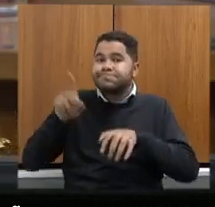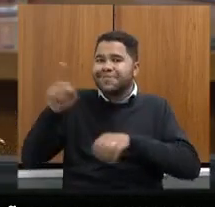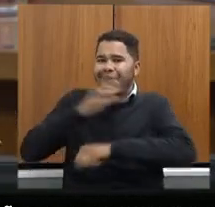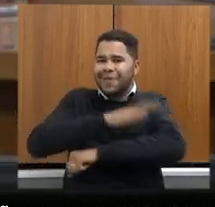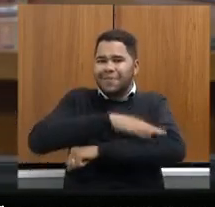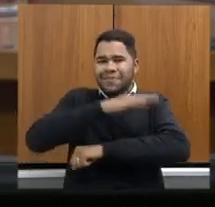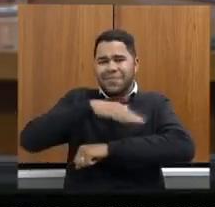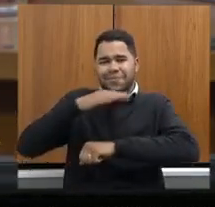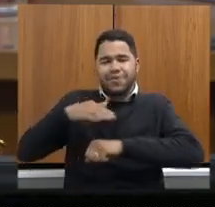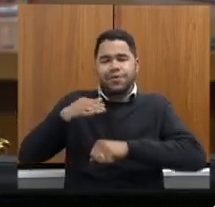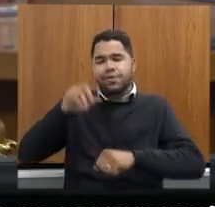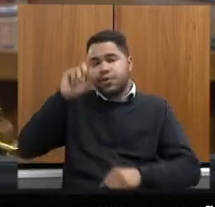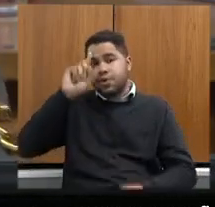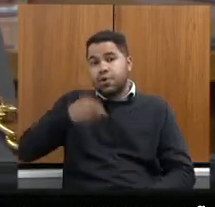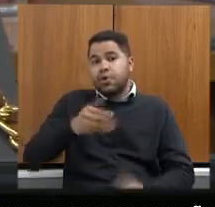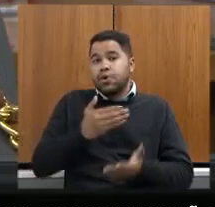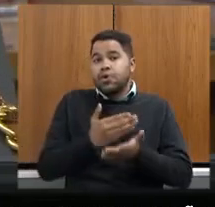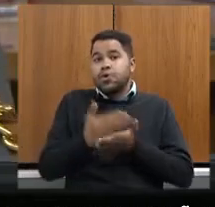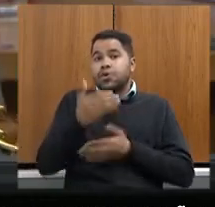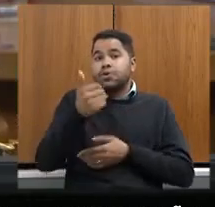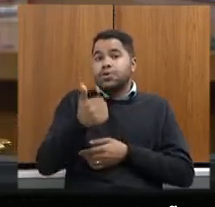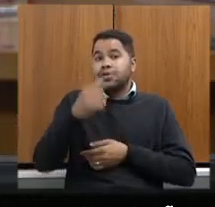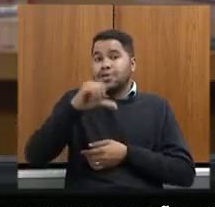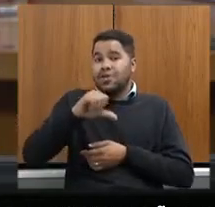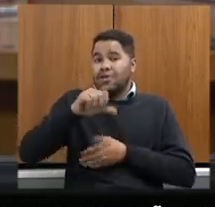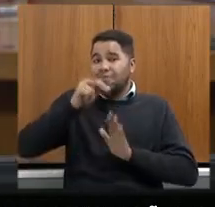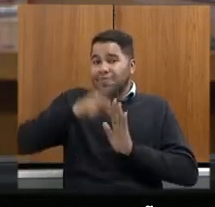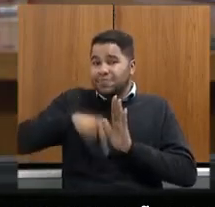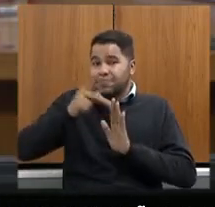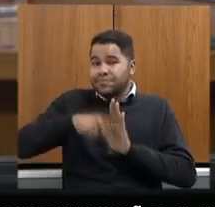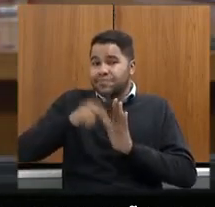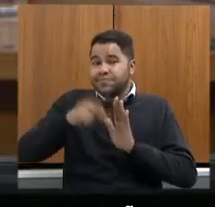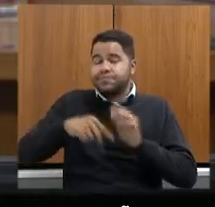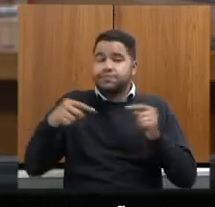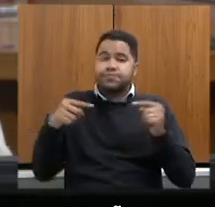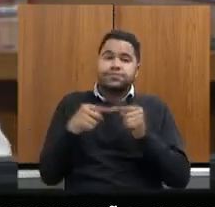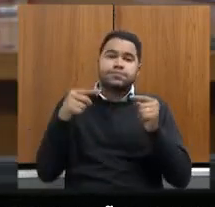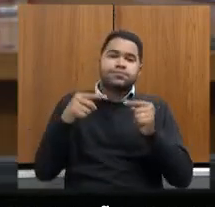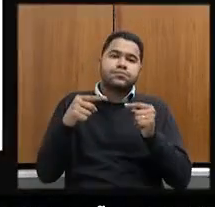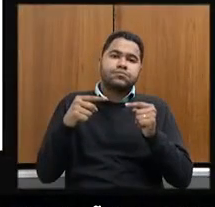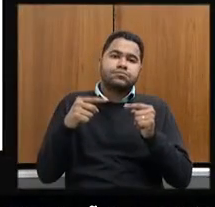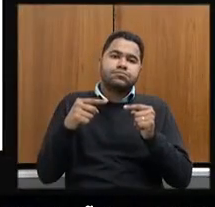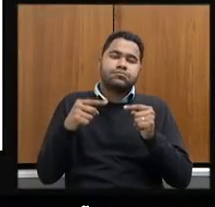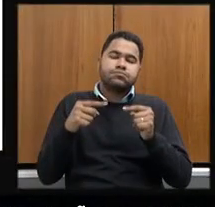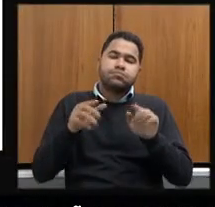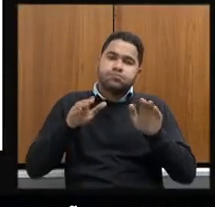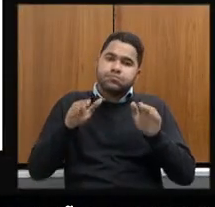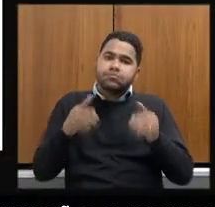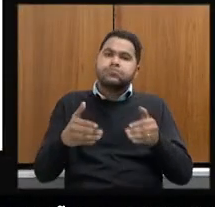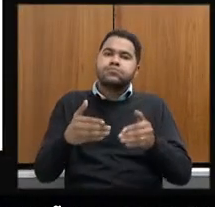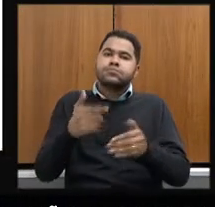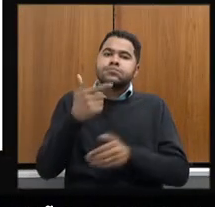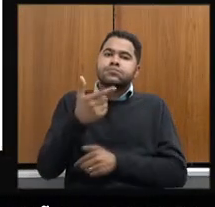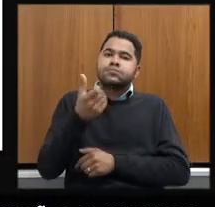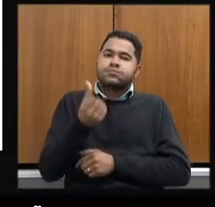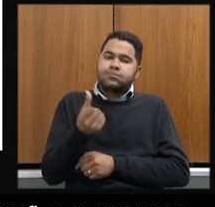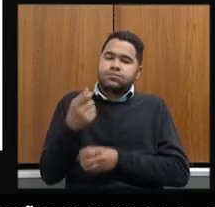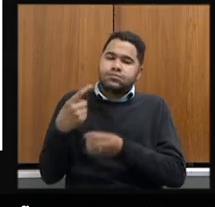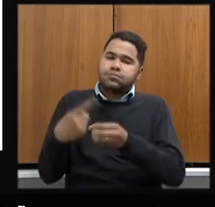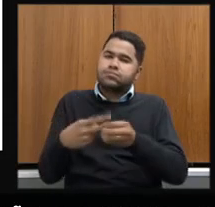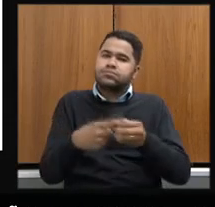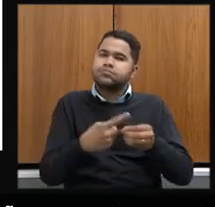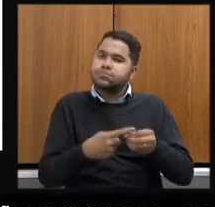nós tivemos a ordem de início tem 19 projetos do acordo judicial de reparação focados nos 26 municípios